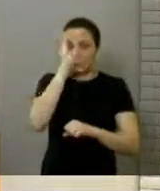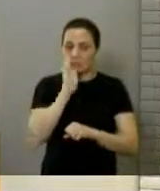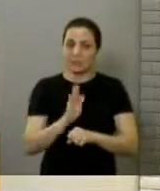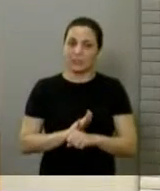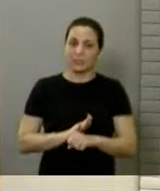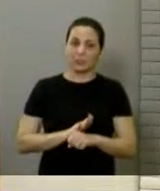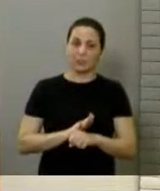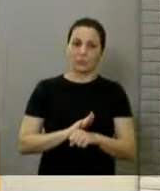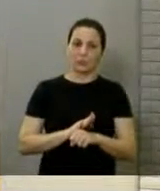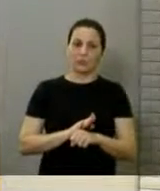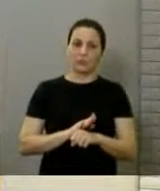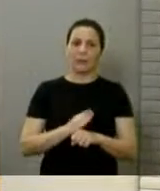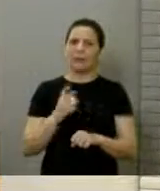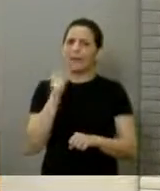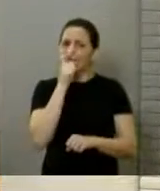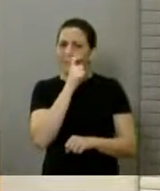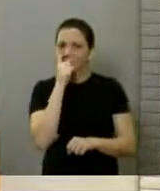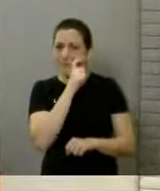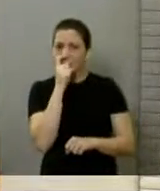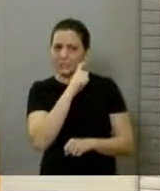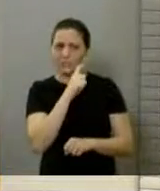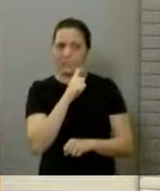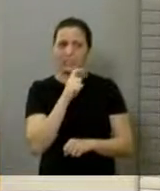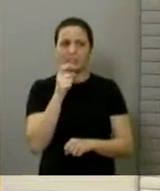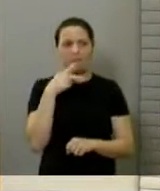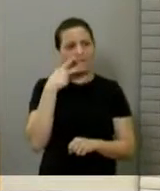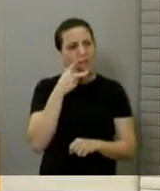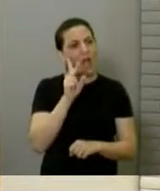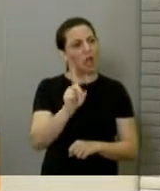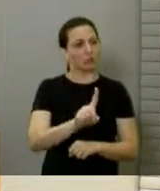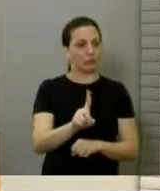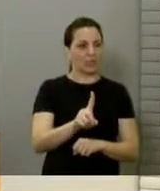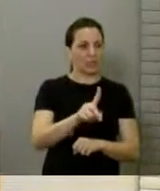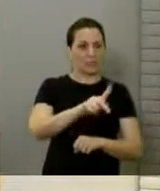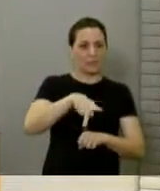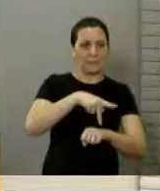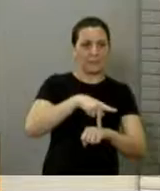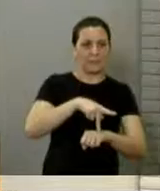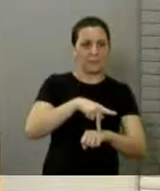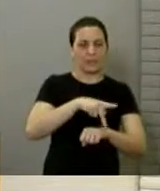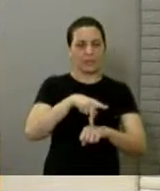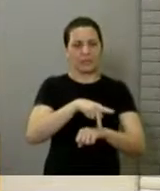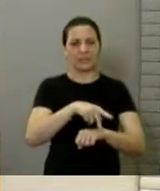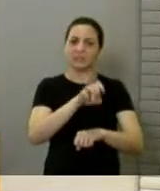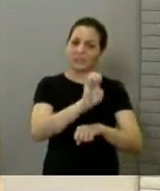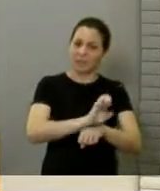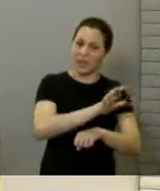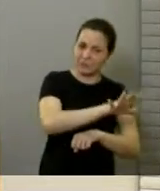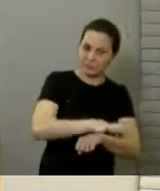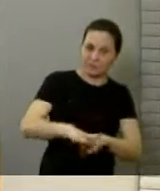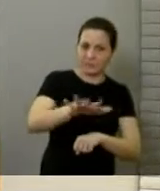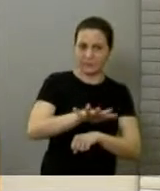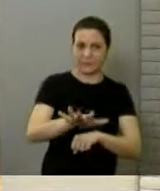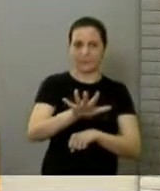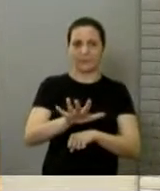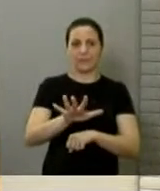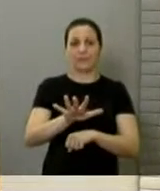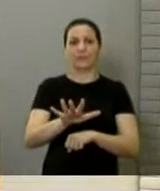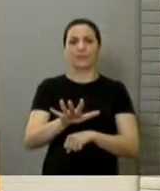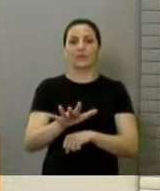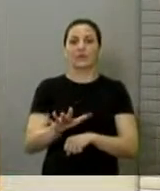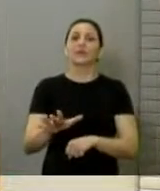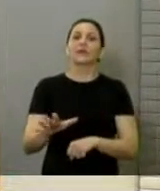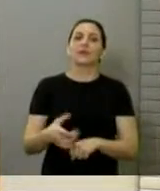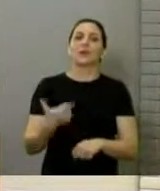tem é mentira, é porque não está sendo feito o diagnóstico. Porque é um problema nacional, é um problema gravíssimo de